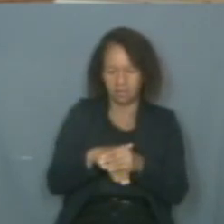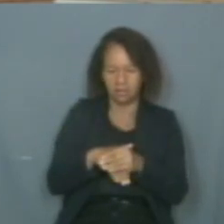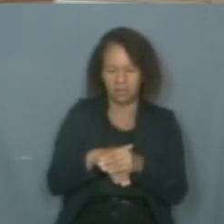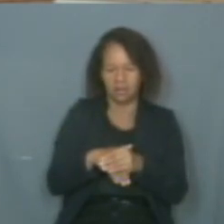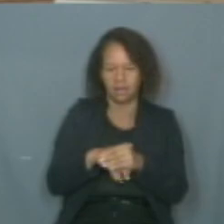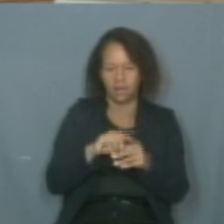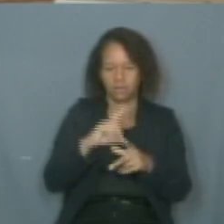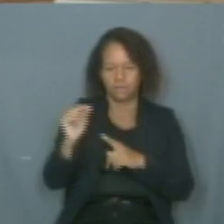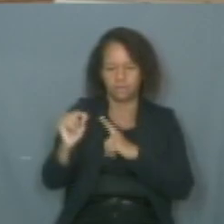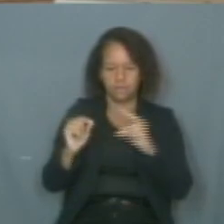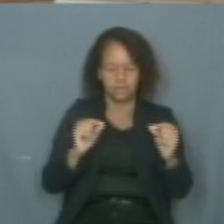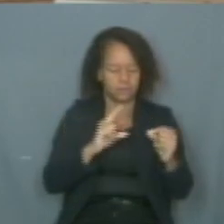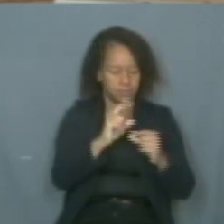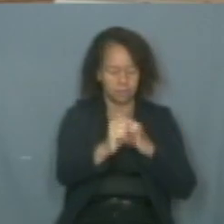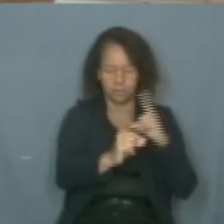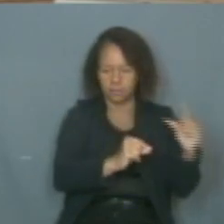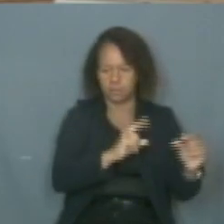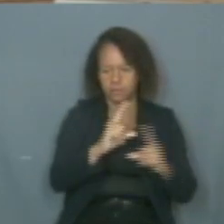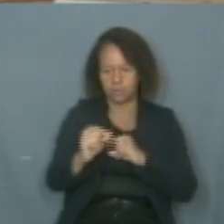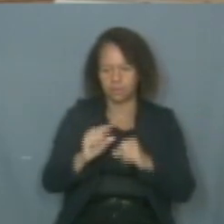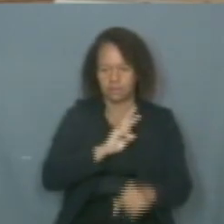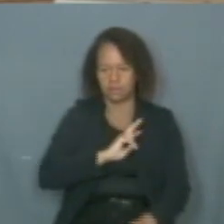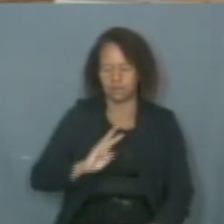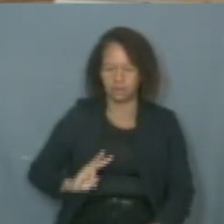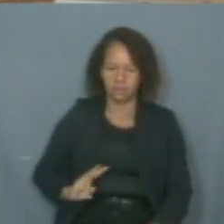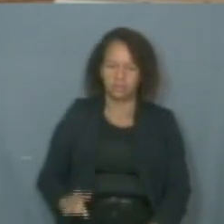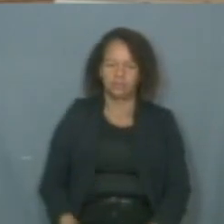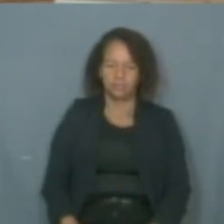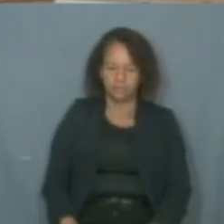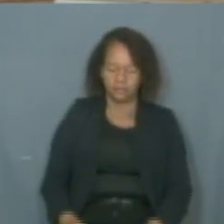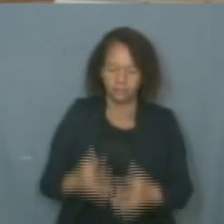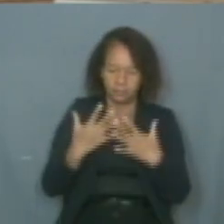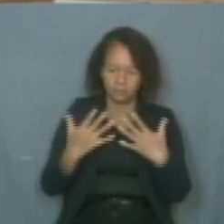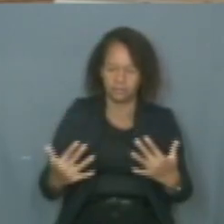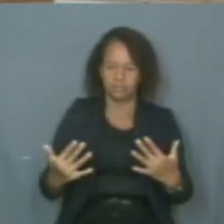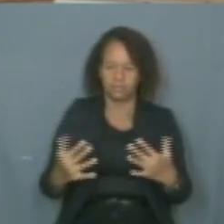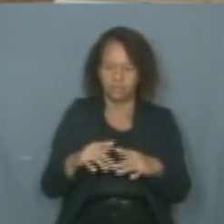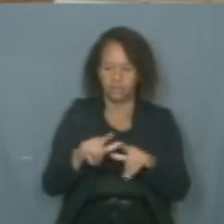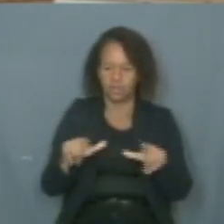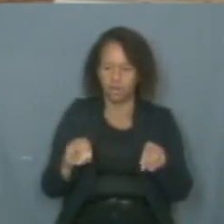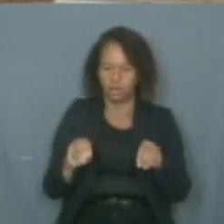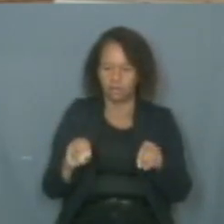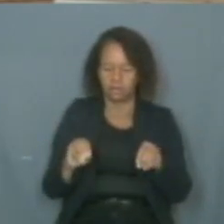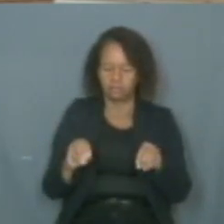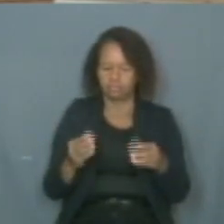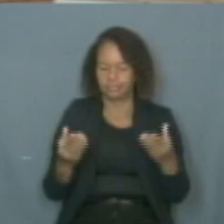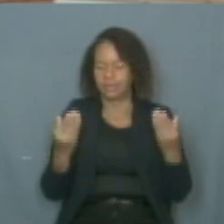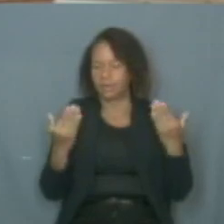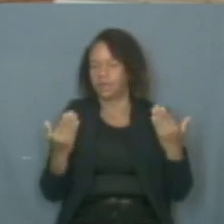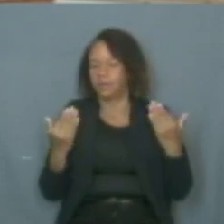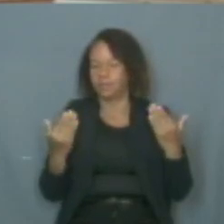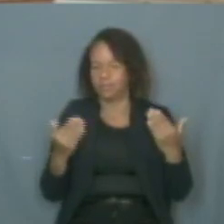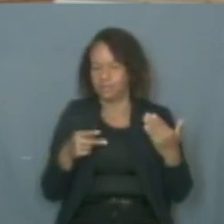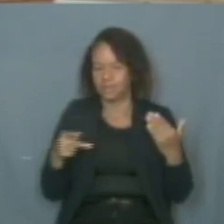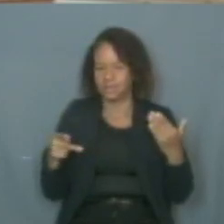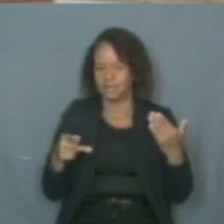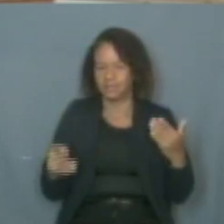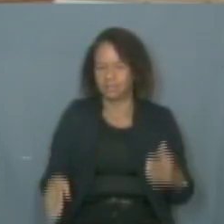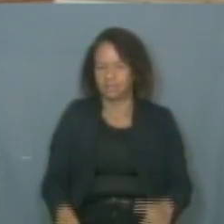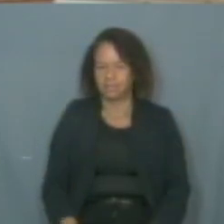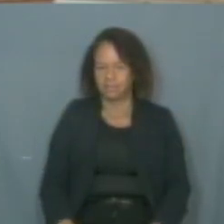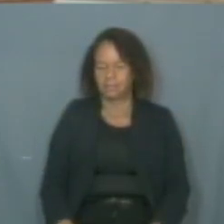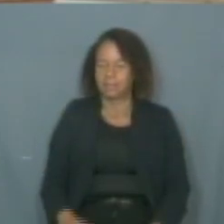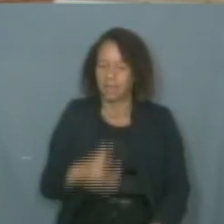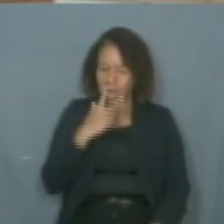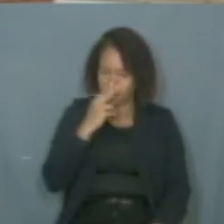aconteceu? Praticamente todos os vereadores saíram do plenário. Será que é coincidência, presidente? Eu